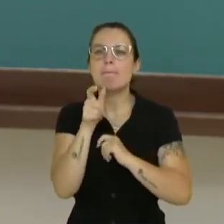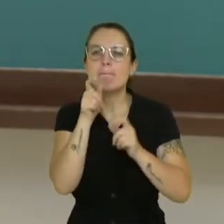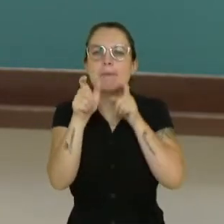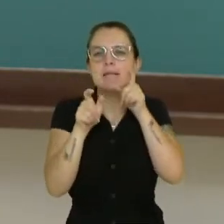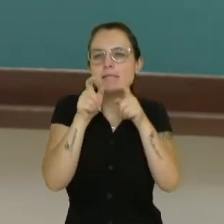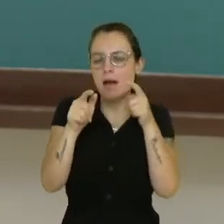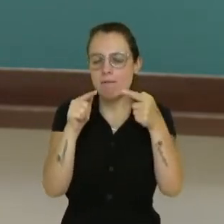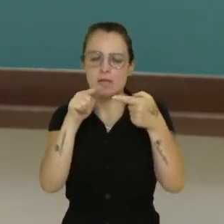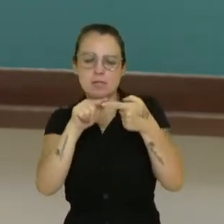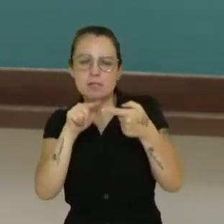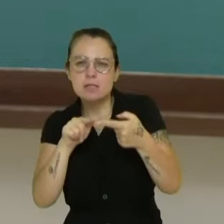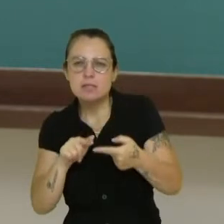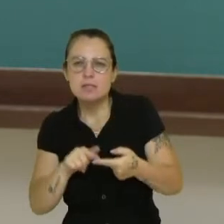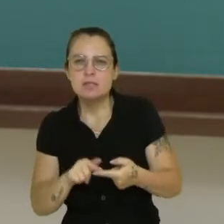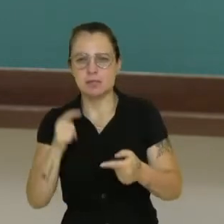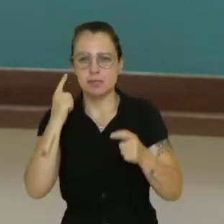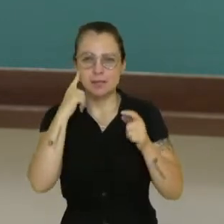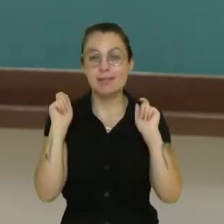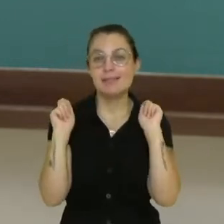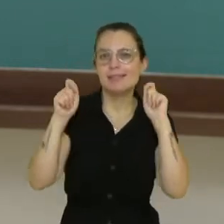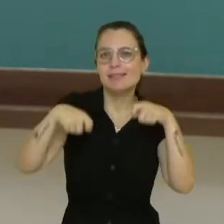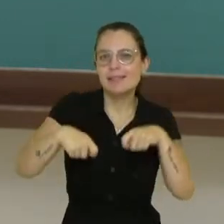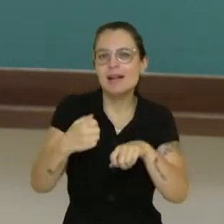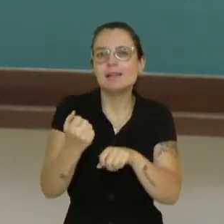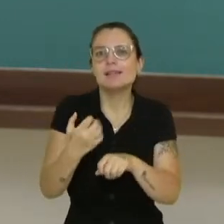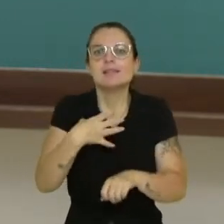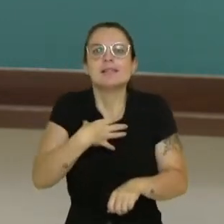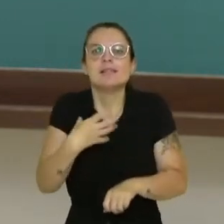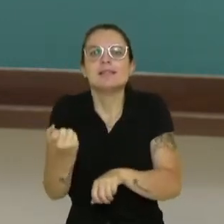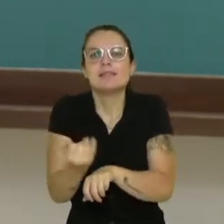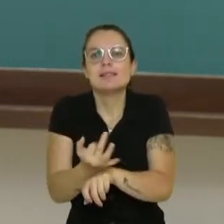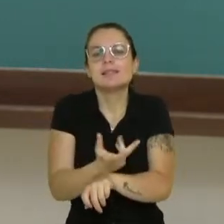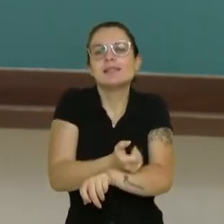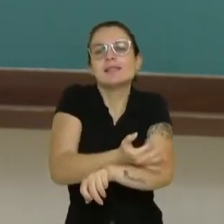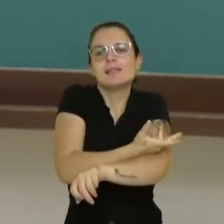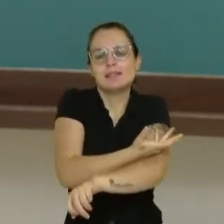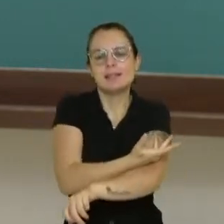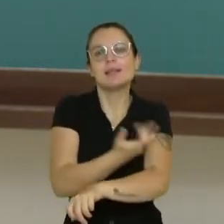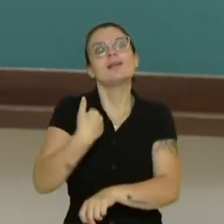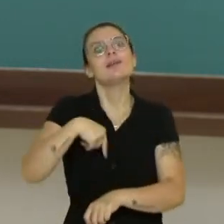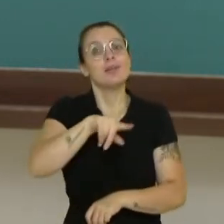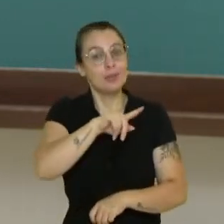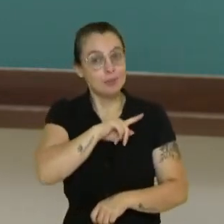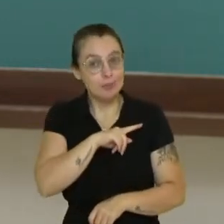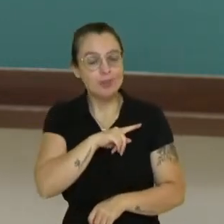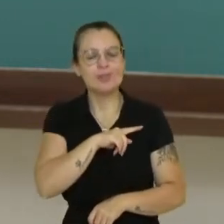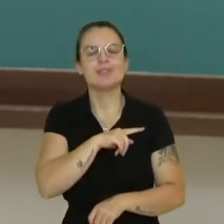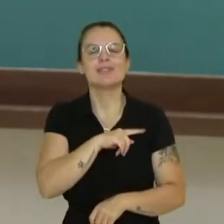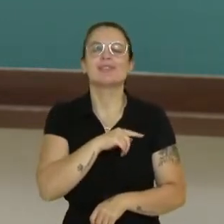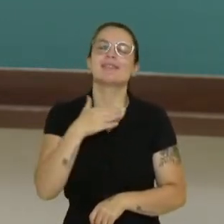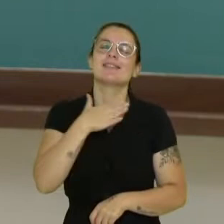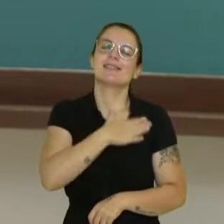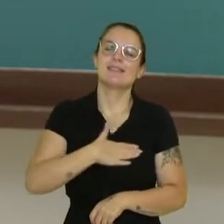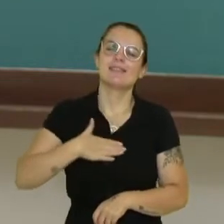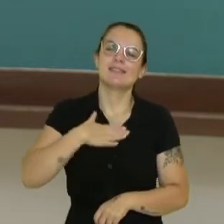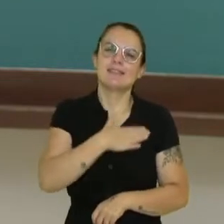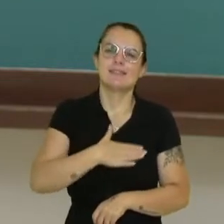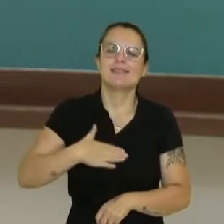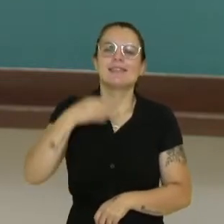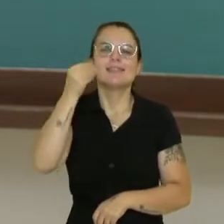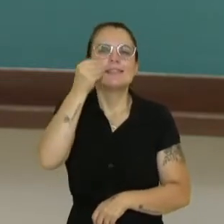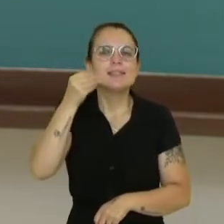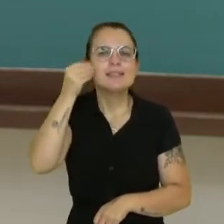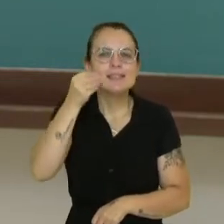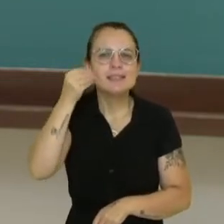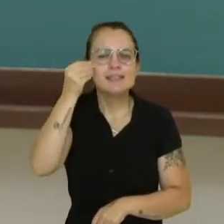formas de possibilitar novas sensações sonoras para que a gente possa se deleitar e viver